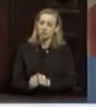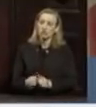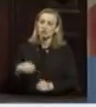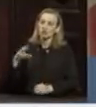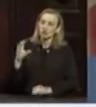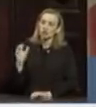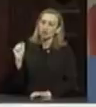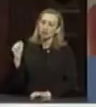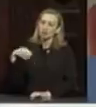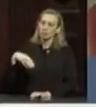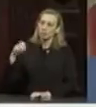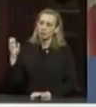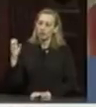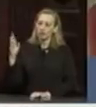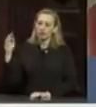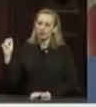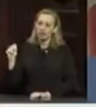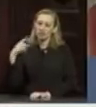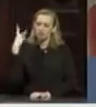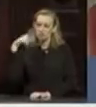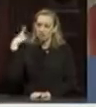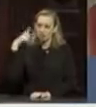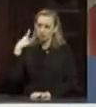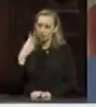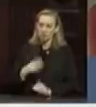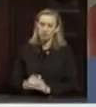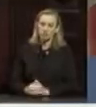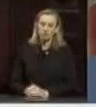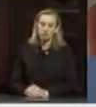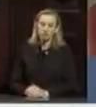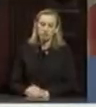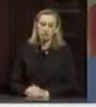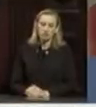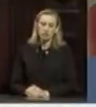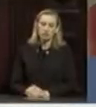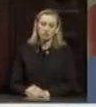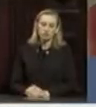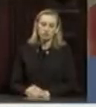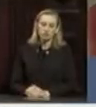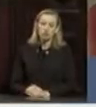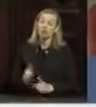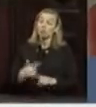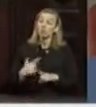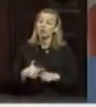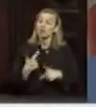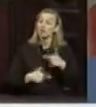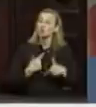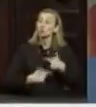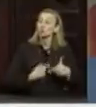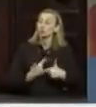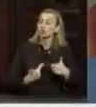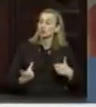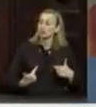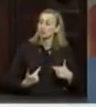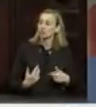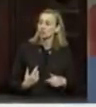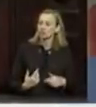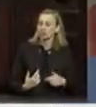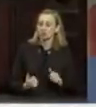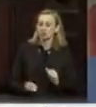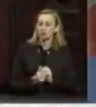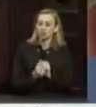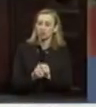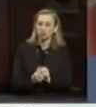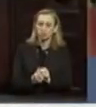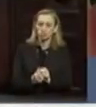que essa votação esteja hoje aqui com as doulas aqui em cima. Porque essa era uma das lutas da Marielle. Uma figura como a Mari,